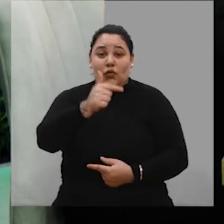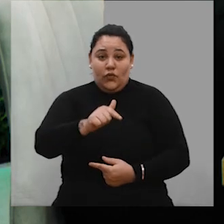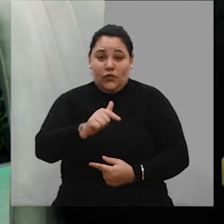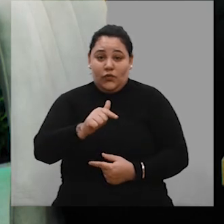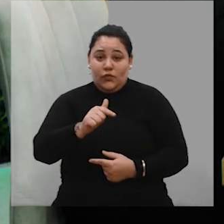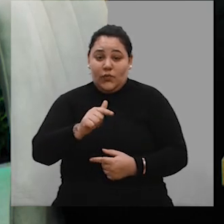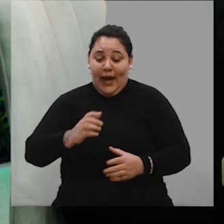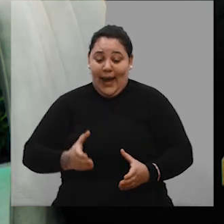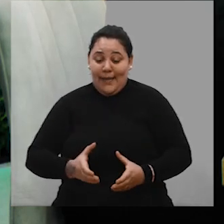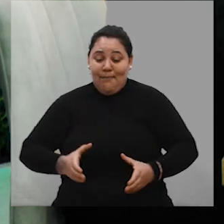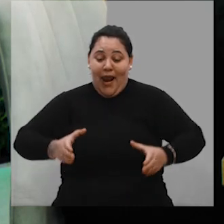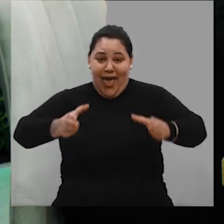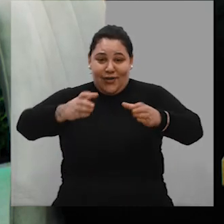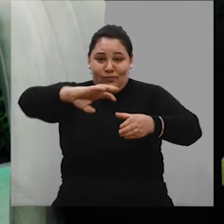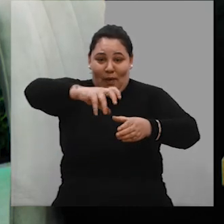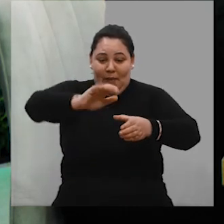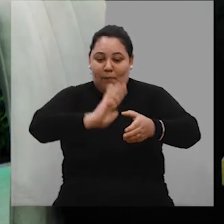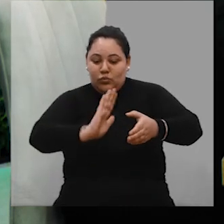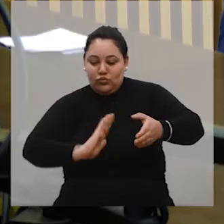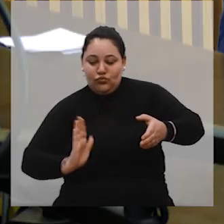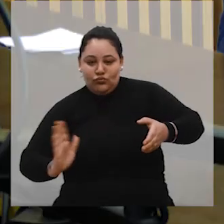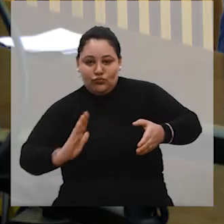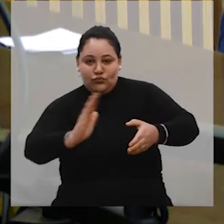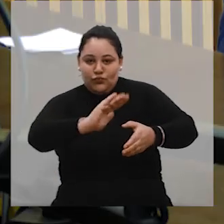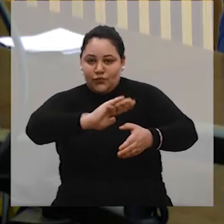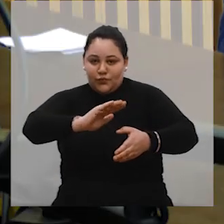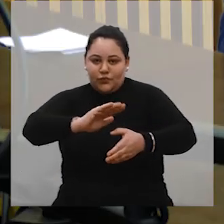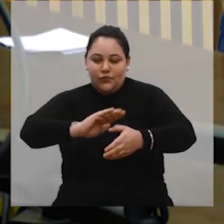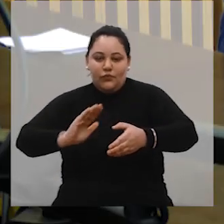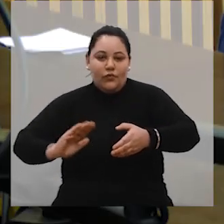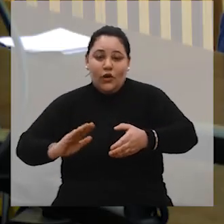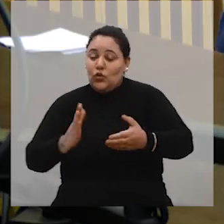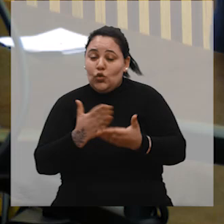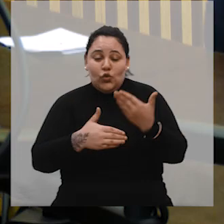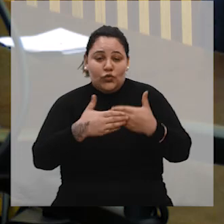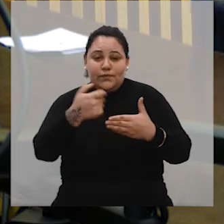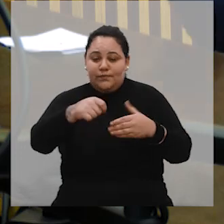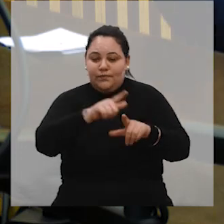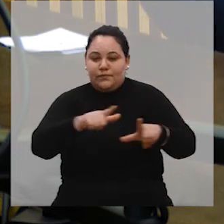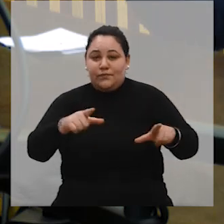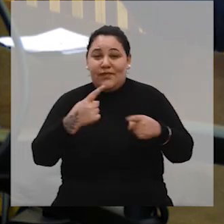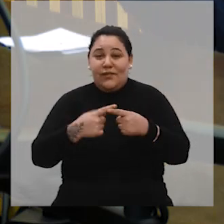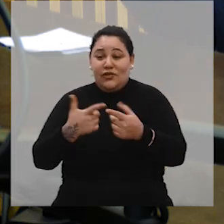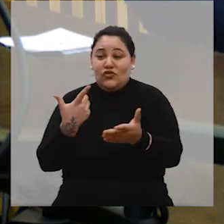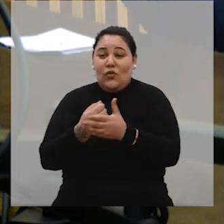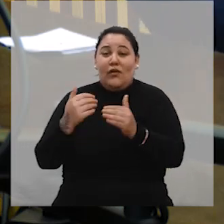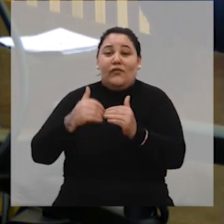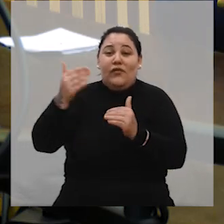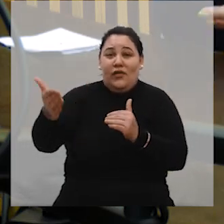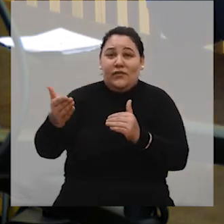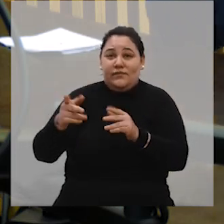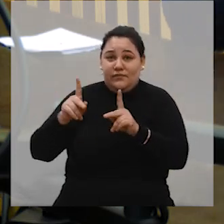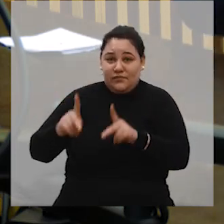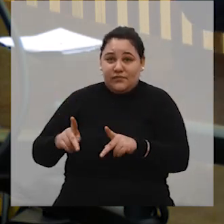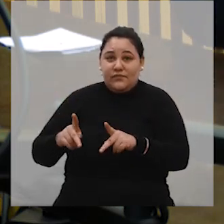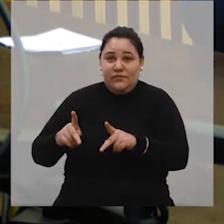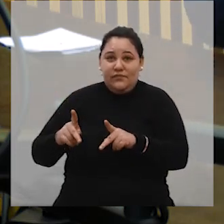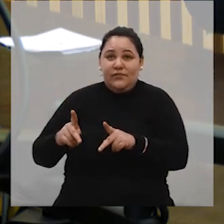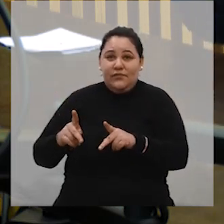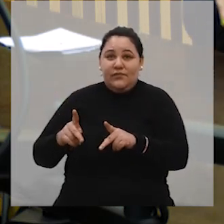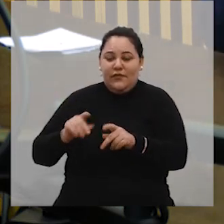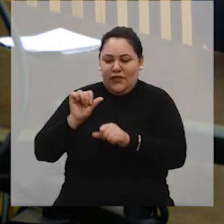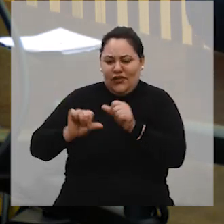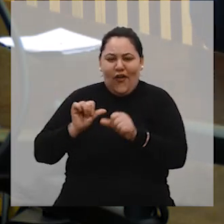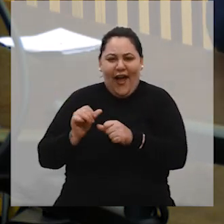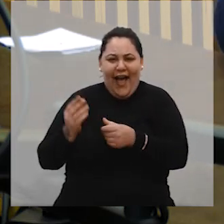novo, higienizar o galão como um todo. Quando a gente compra galão que vem de fora, os meninos, quando vêm trocar na nossa casa, eles têm